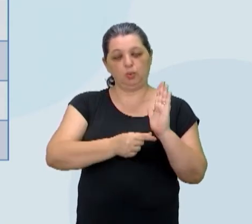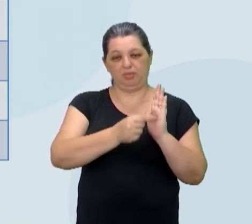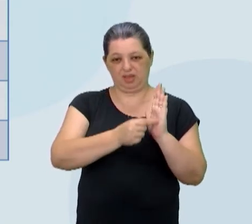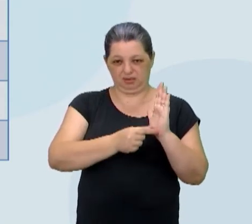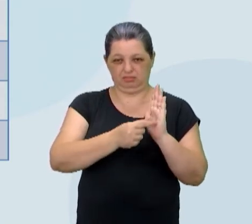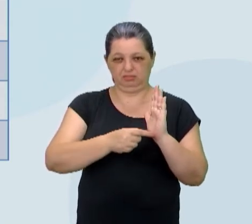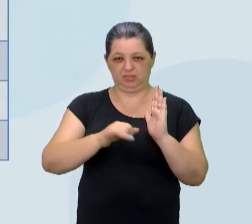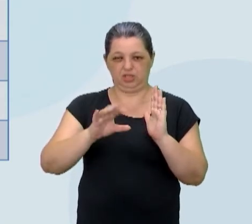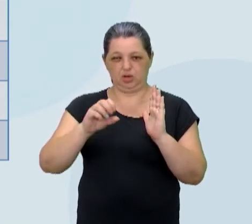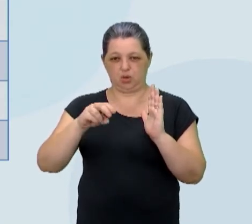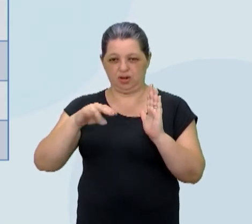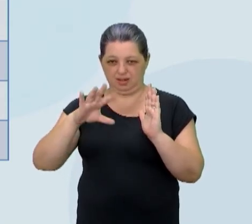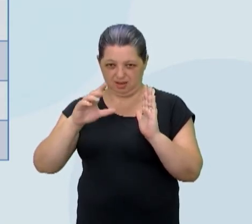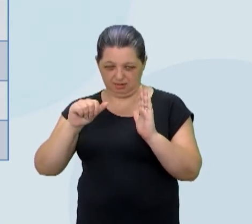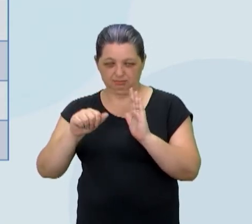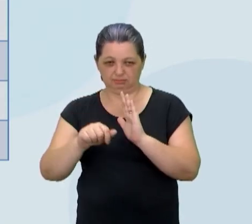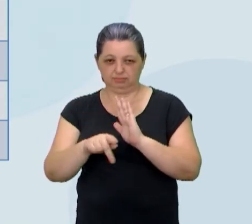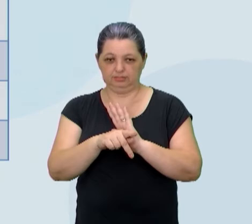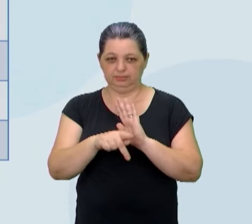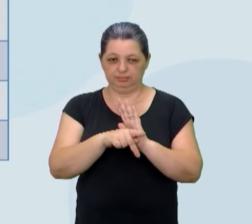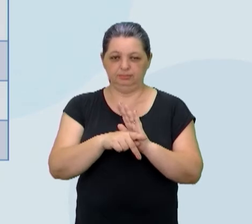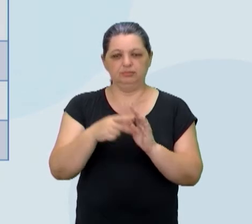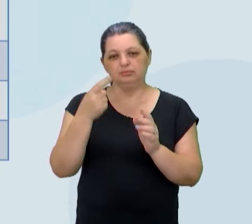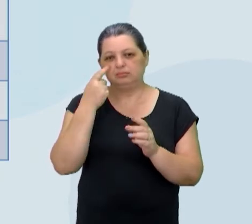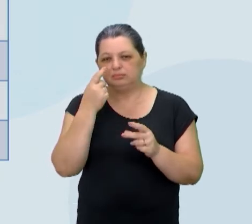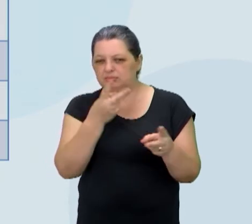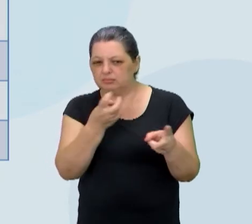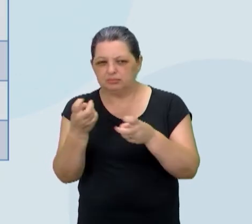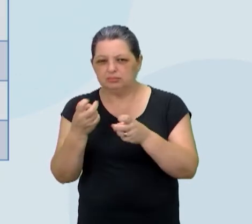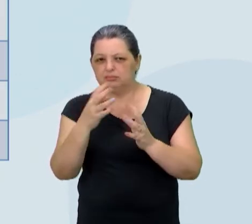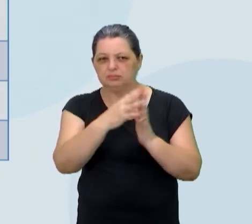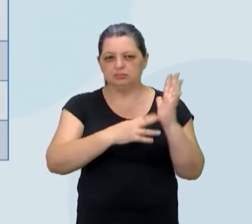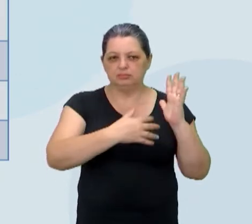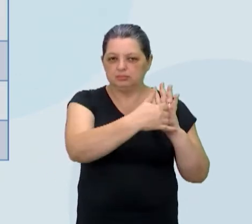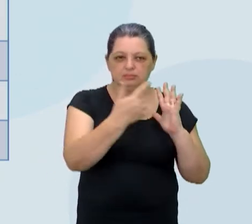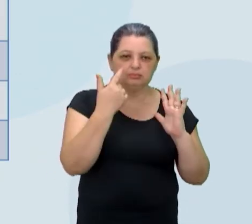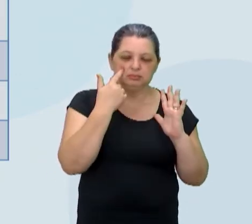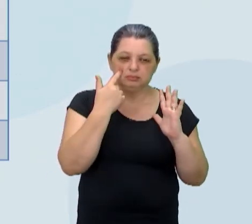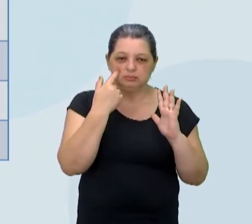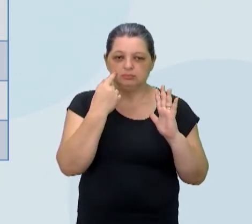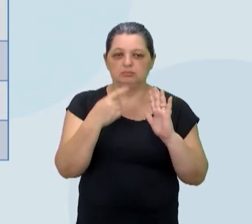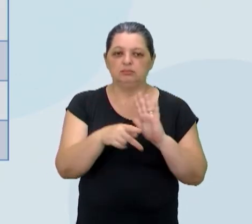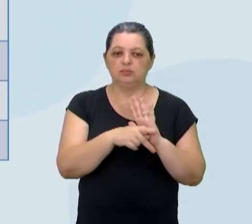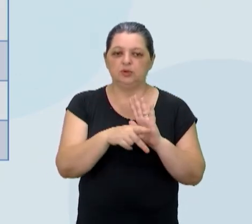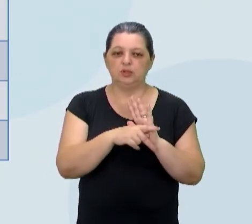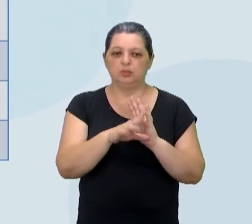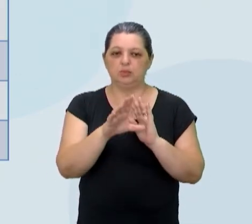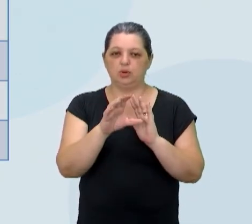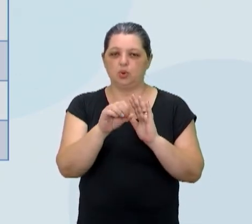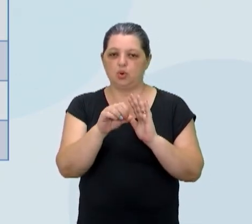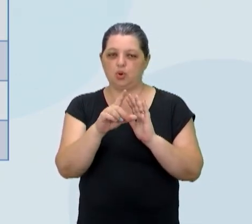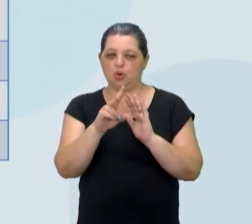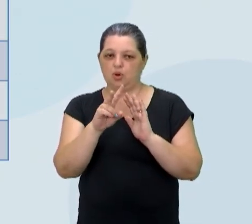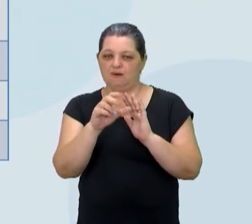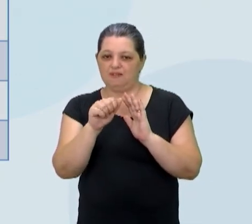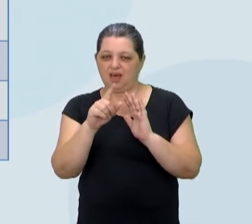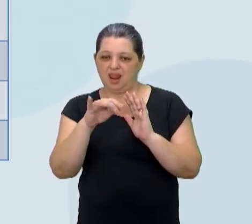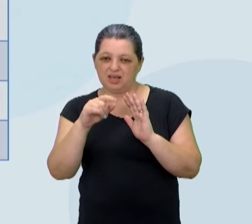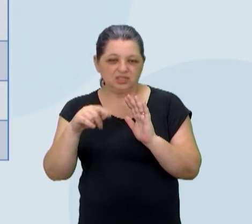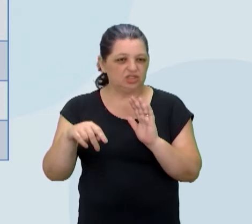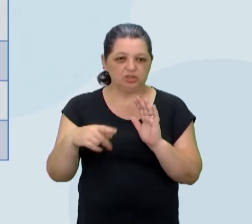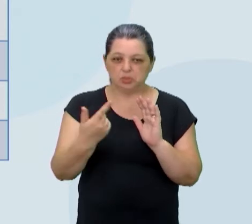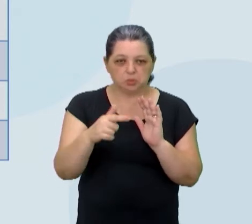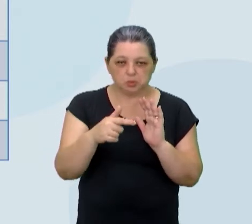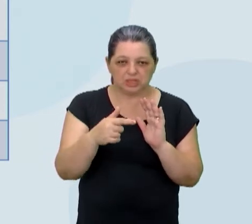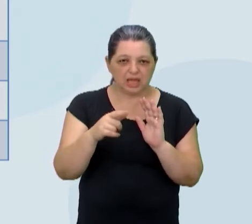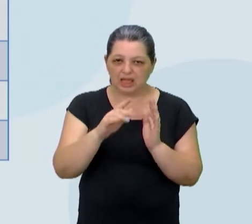polar iônica. Se eu observar a imagem, quando eu estou falando de ligação covalente, eu não tenho sinalzinho nem de mais